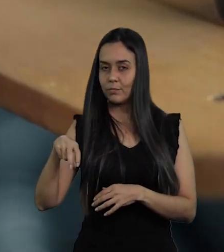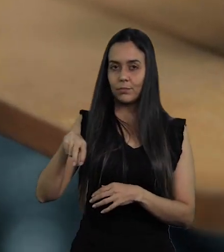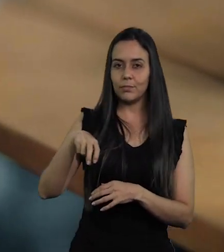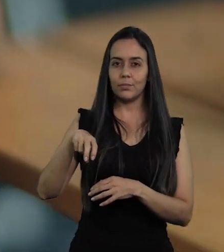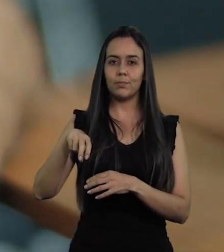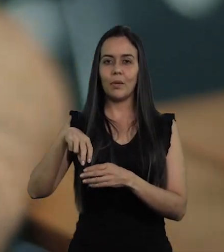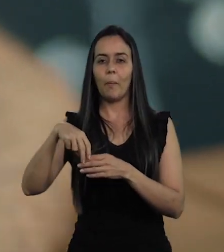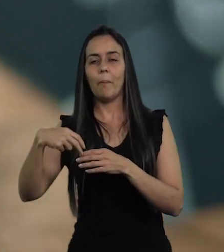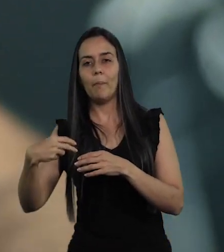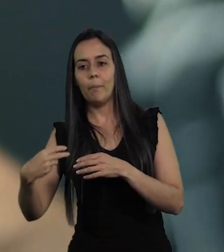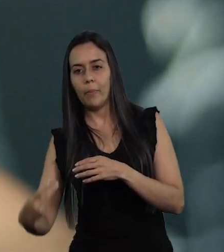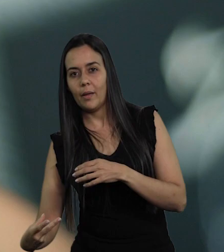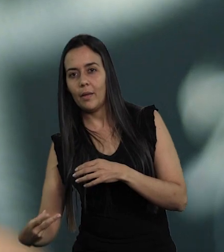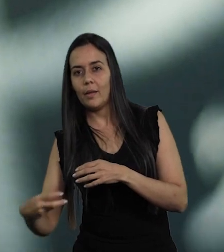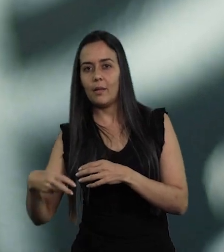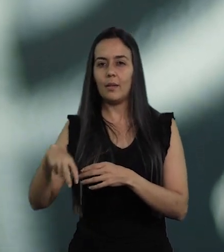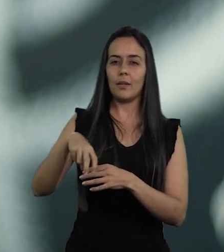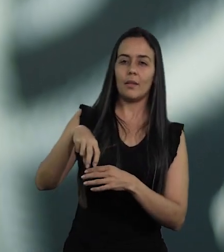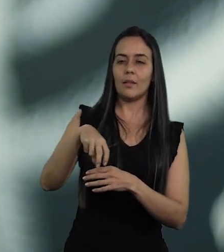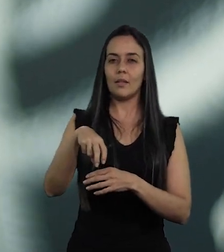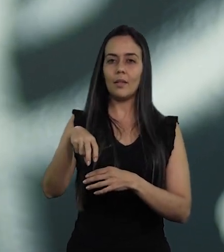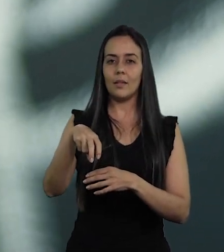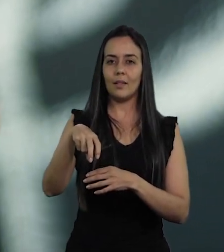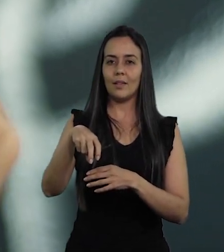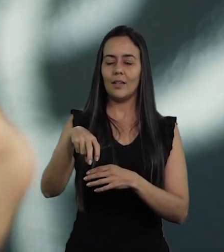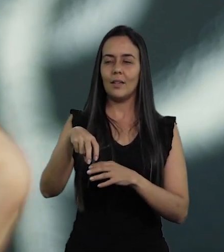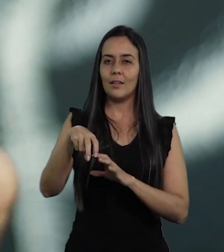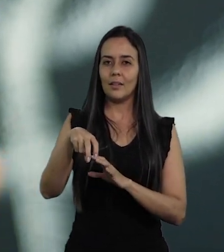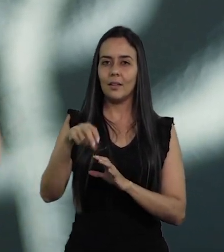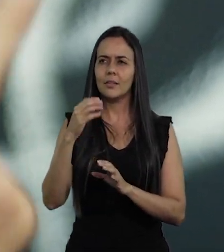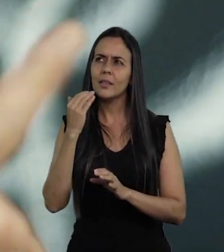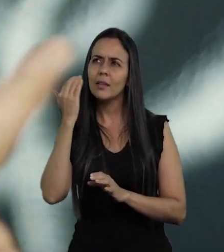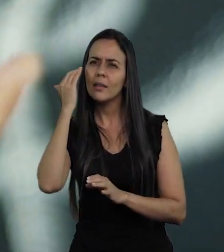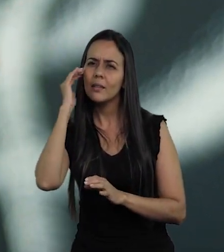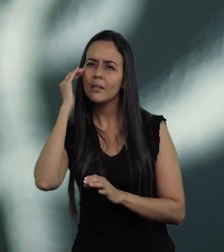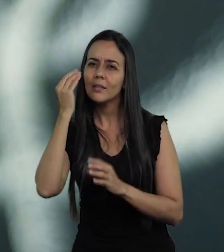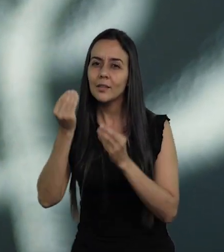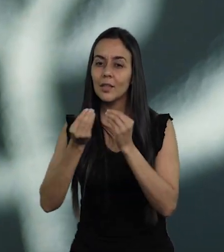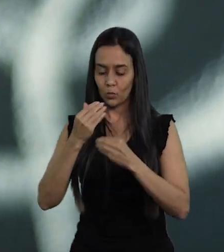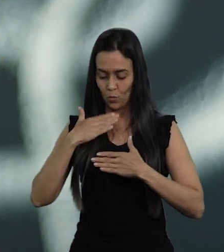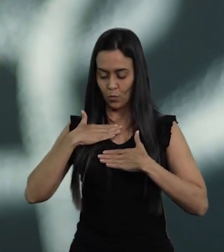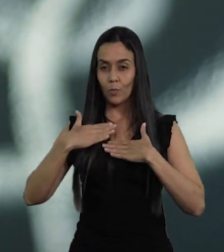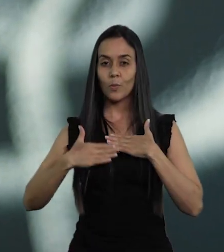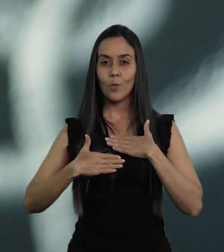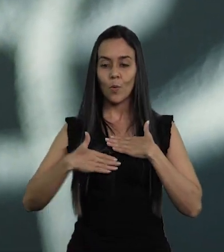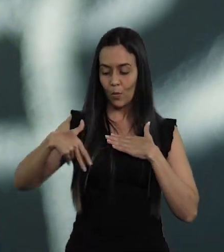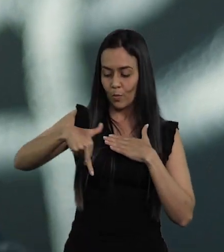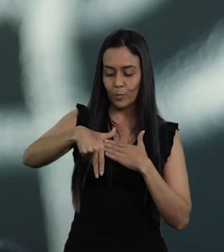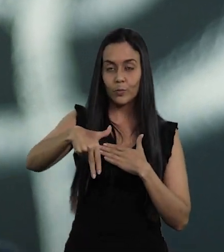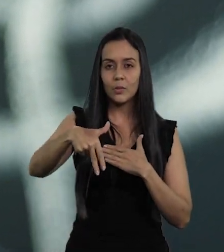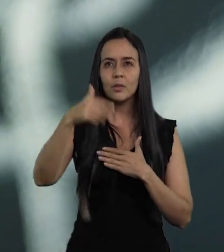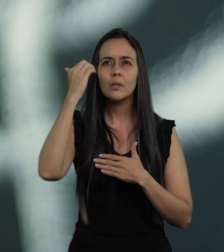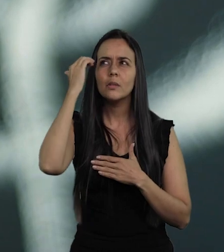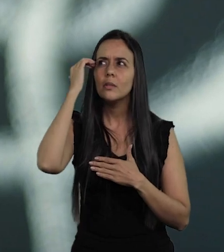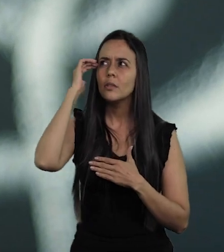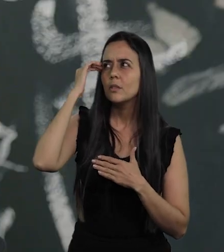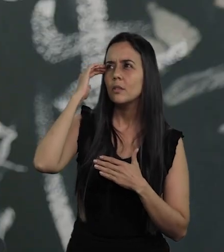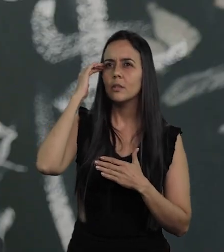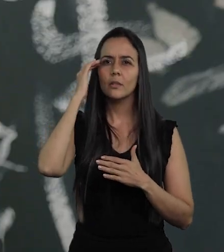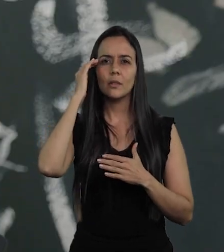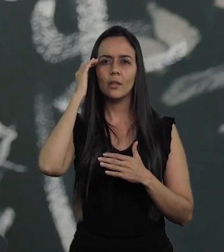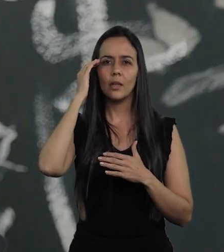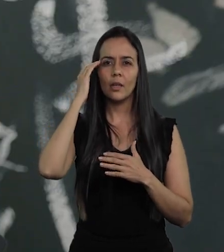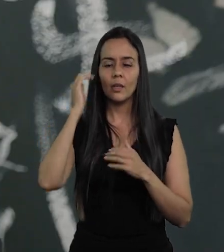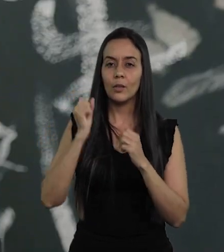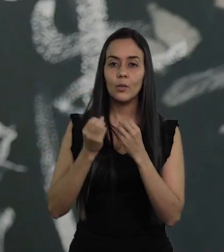falando assim, ela está falando para a gravidade, fala, olha, a sua força é imensa, mas agora eu tenho estrutura para ser um bípede. É